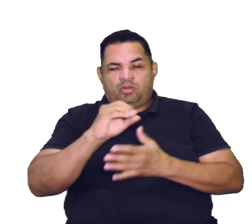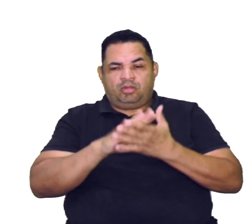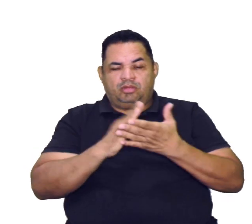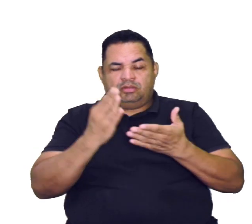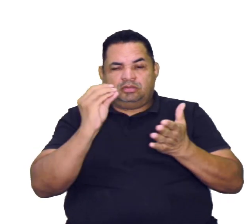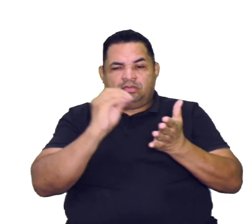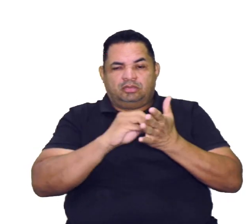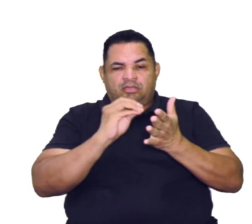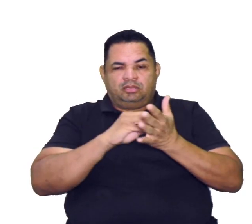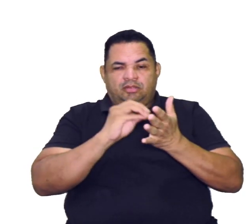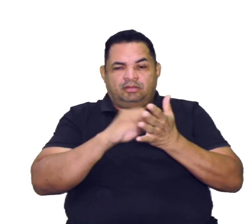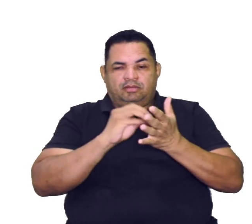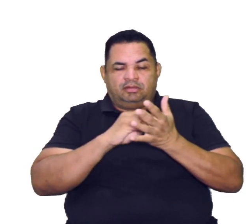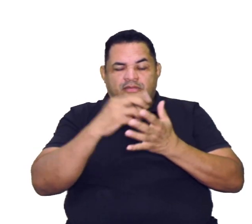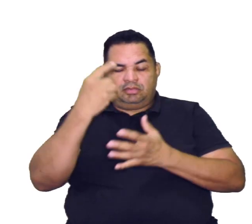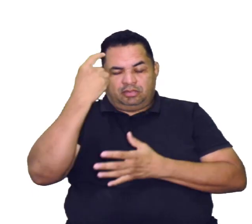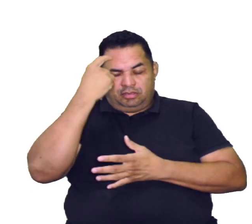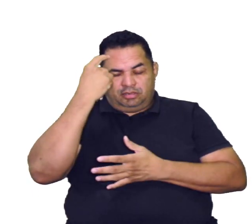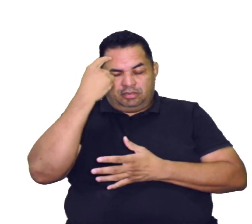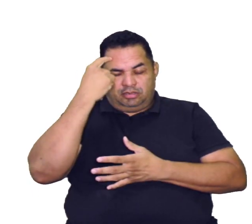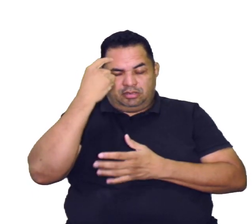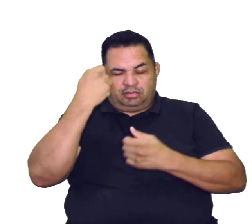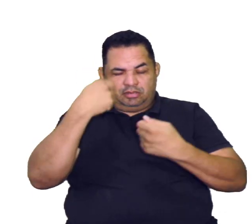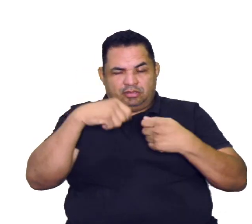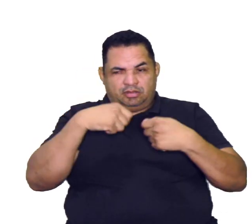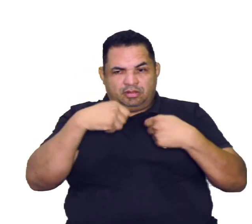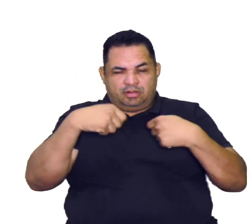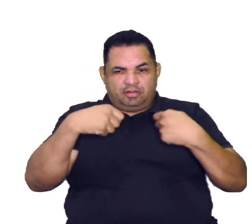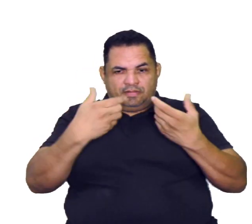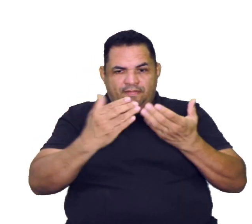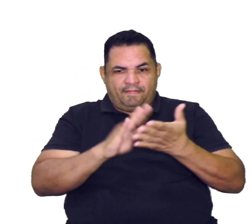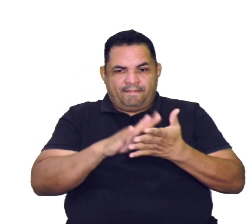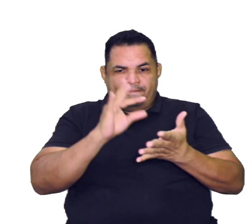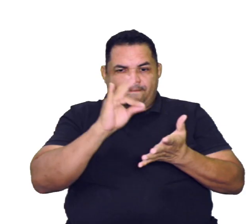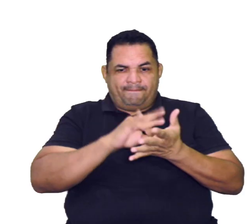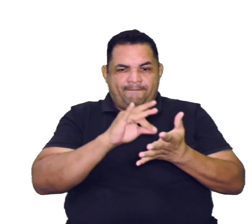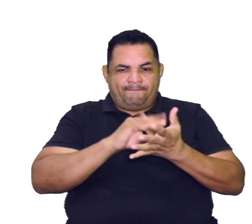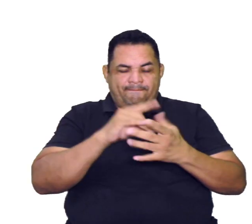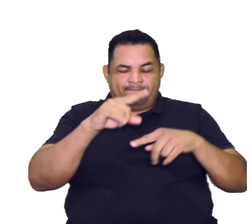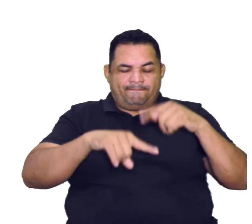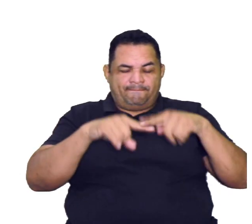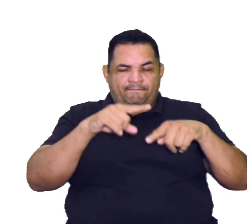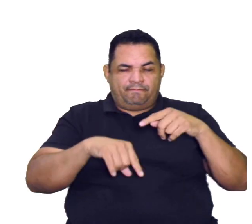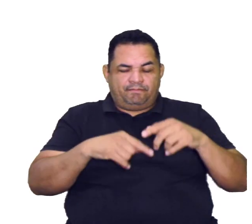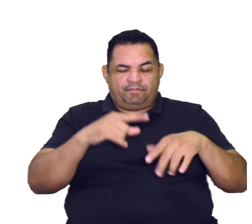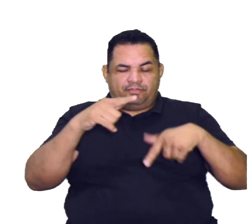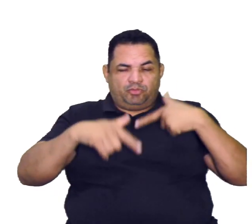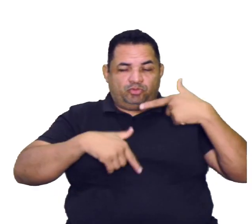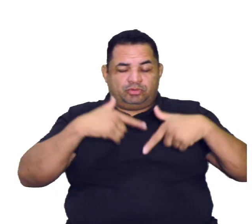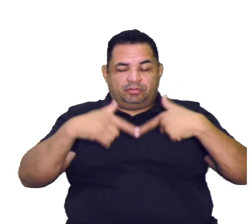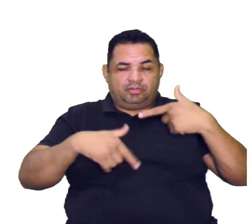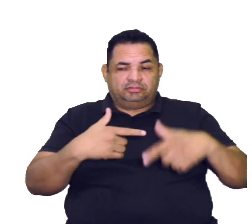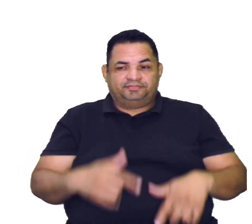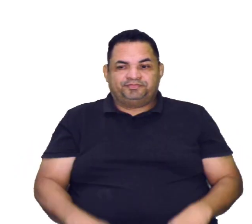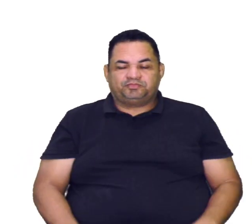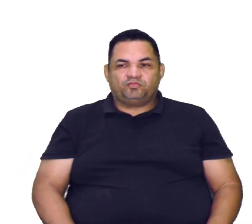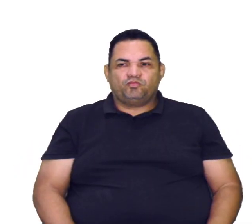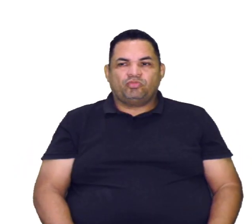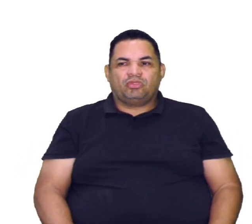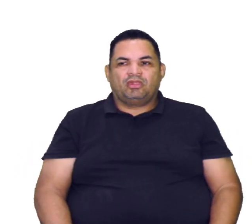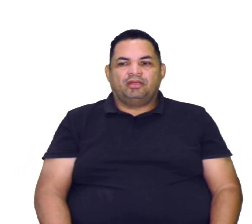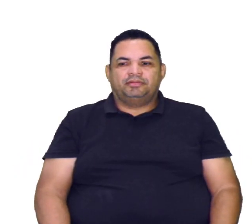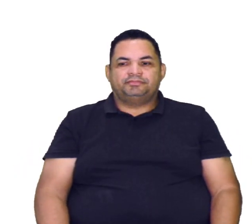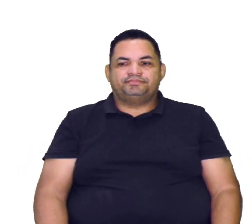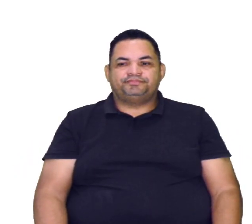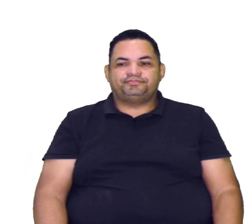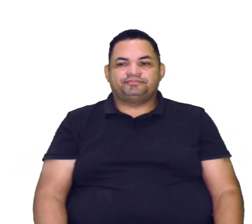exposto aí à falta de reflexão sobre a real necessidade de determinados produtos ou serviços.